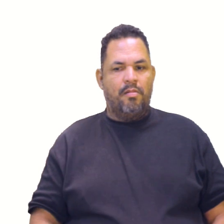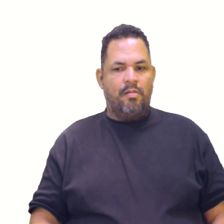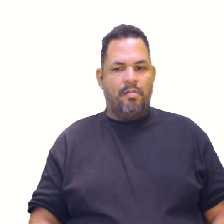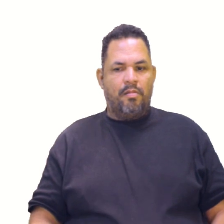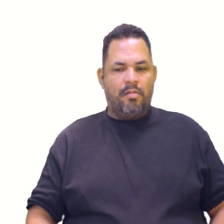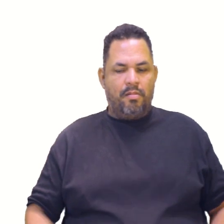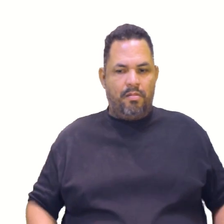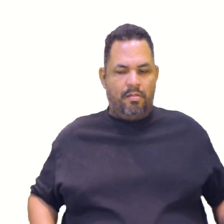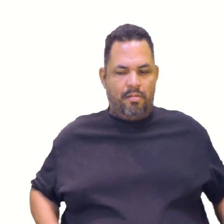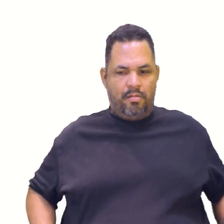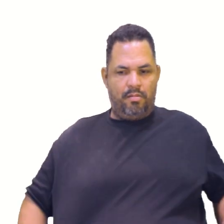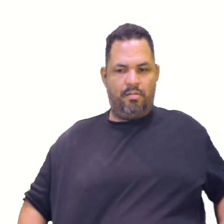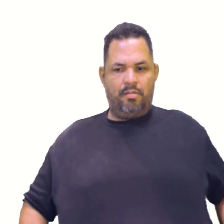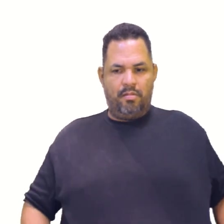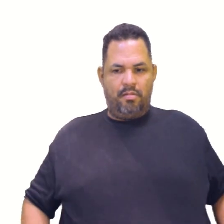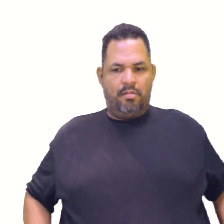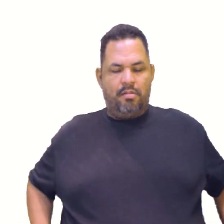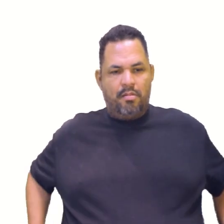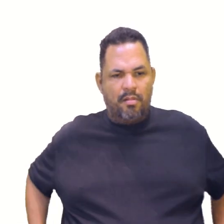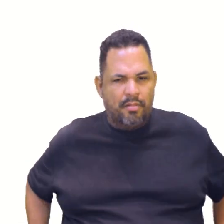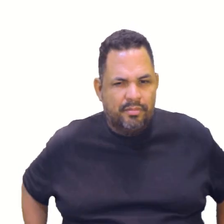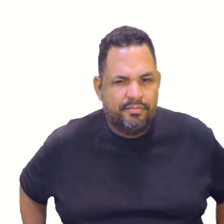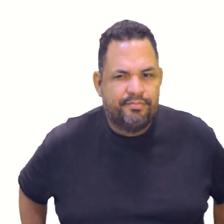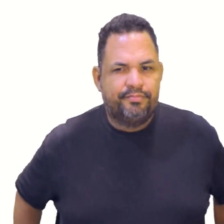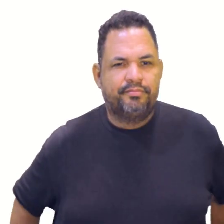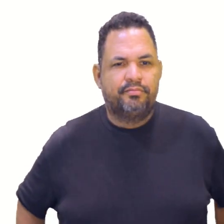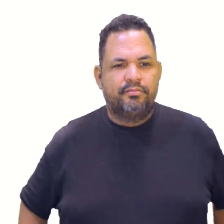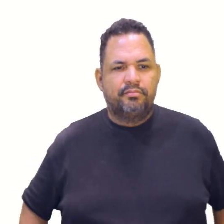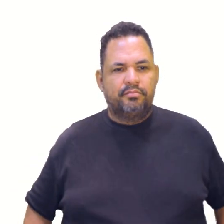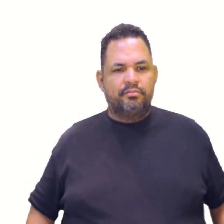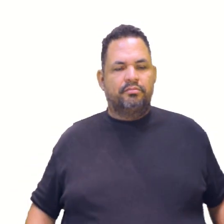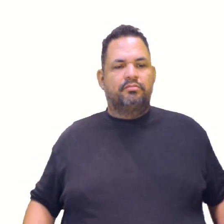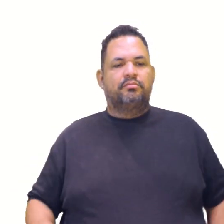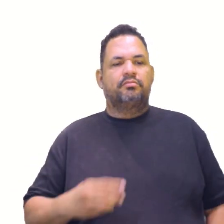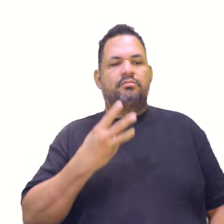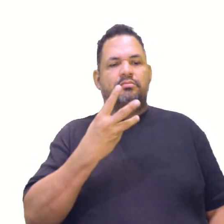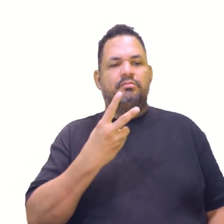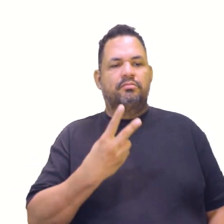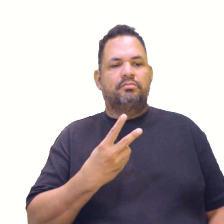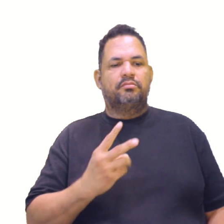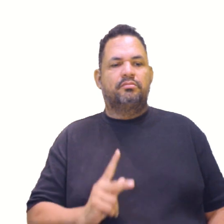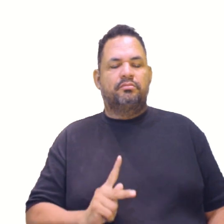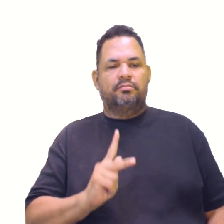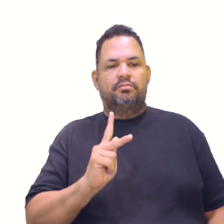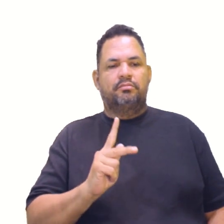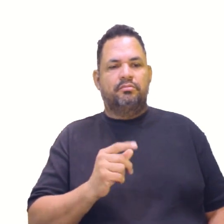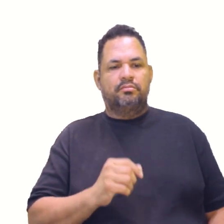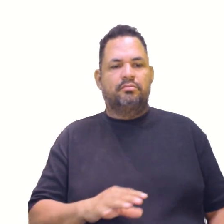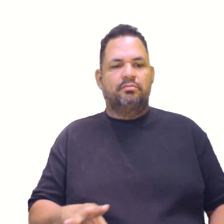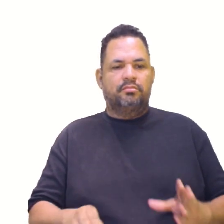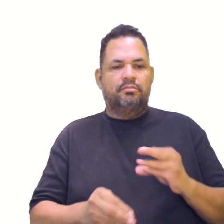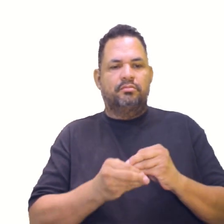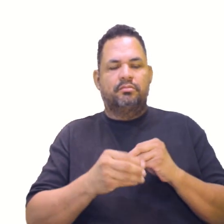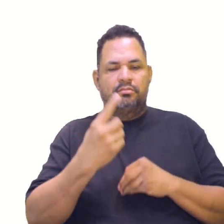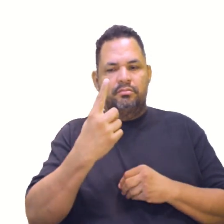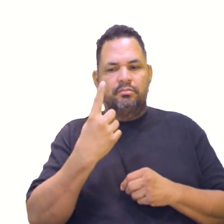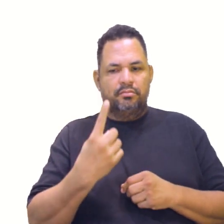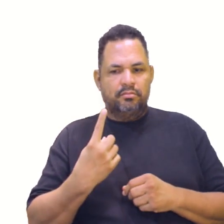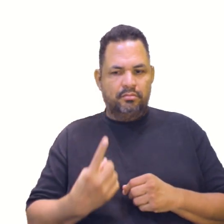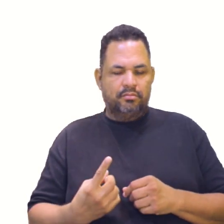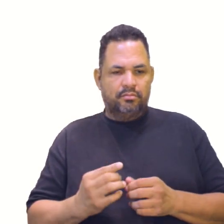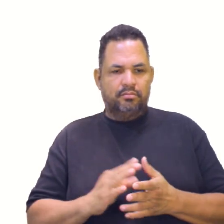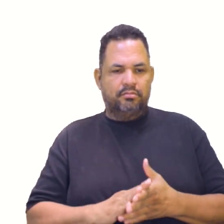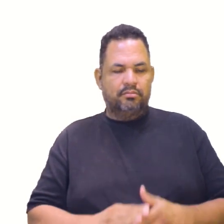5, 4, 2. Agora, vamos pegar os valores em Y. 3, 2K. 3, 2 e K. Vamos completar com 1 e vamos... 5,